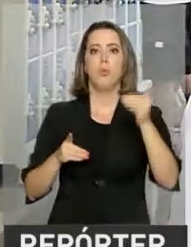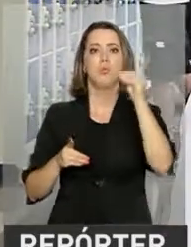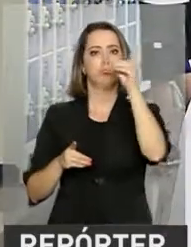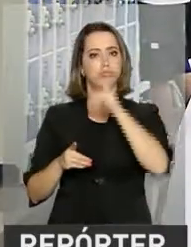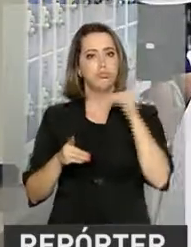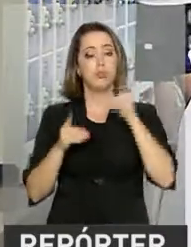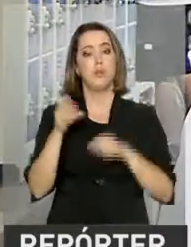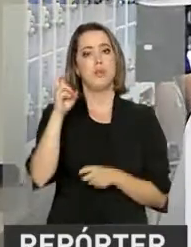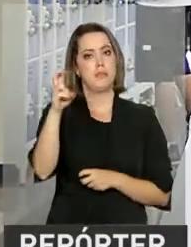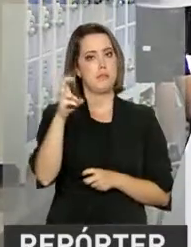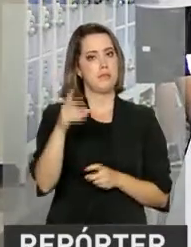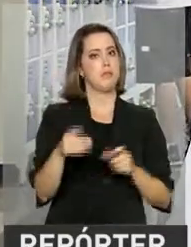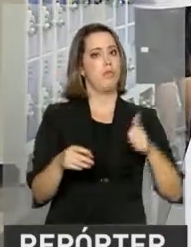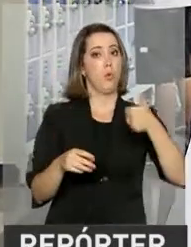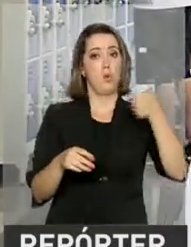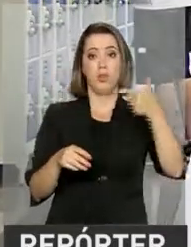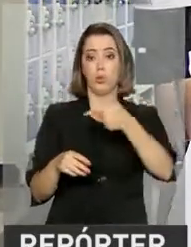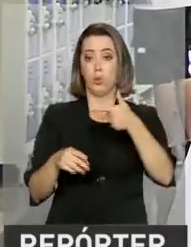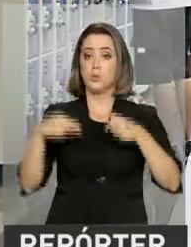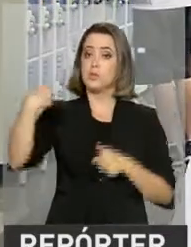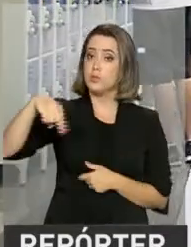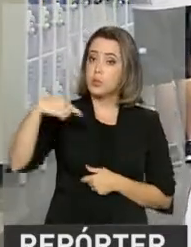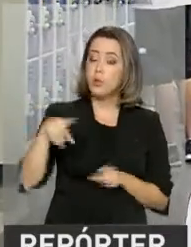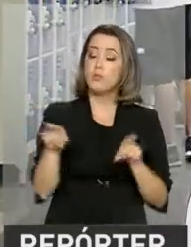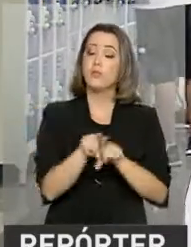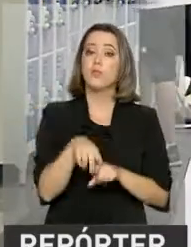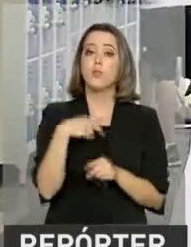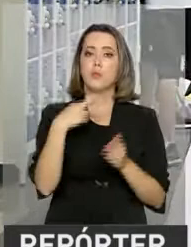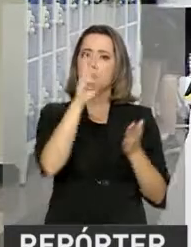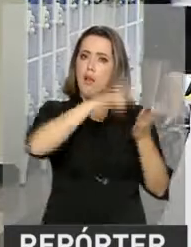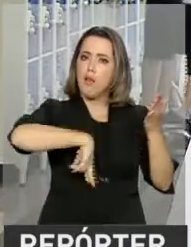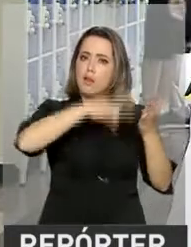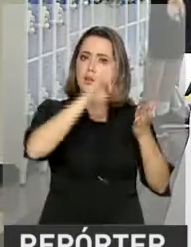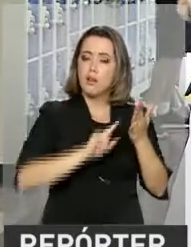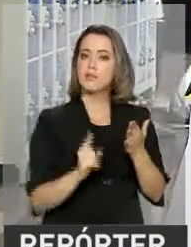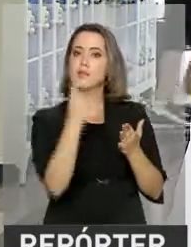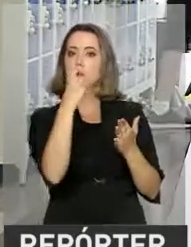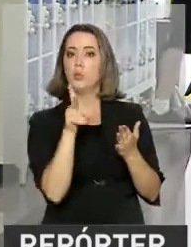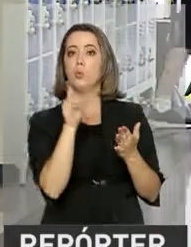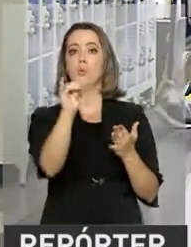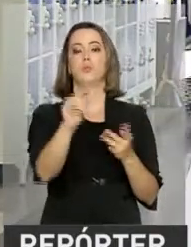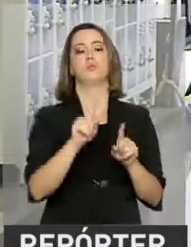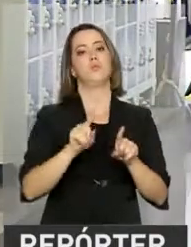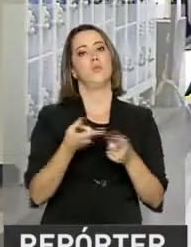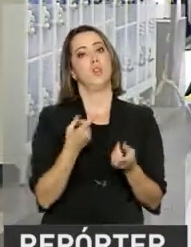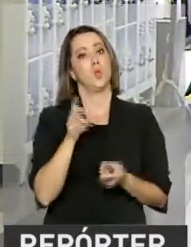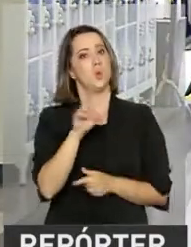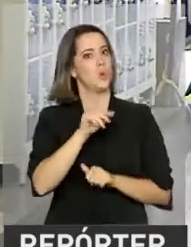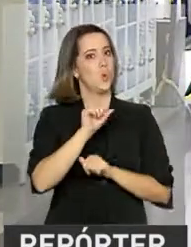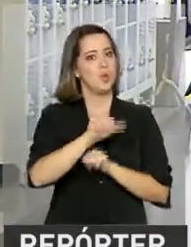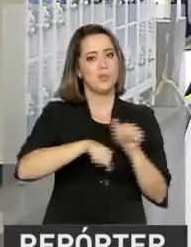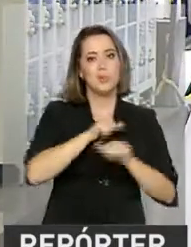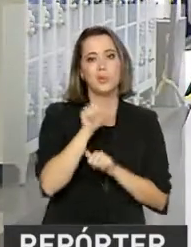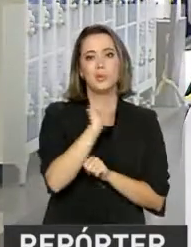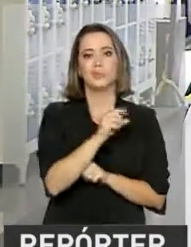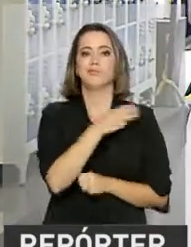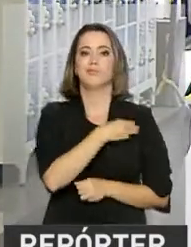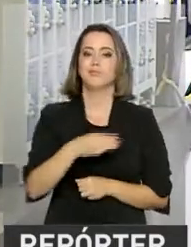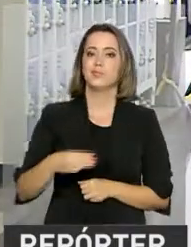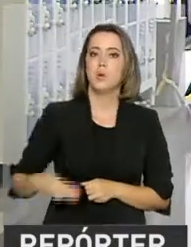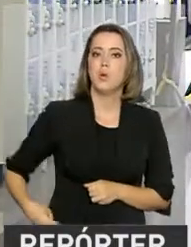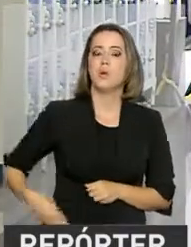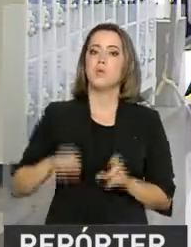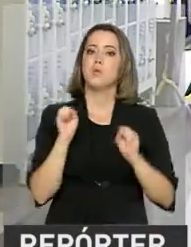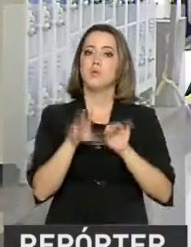dias 5 e 12 de novembro a redação passa sendo o primeiro dia e não foi só isso que mudou o ministério da